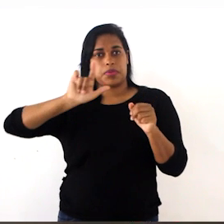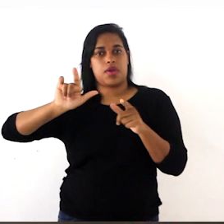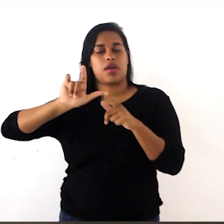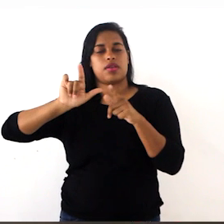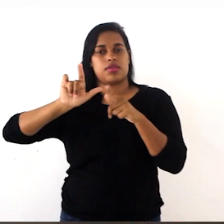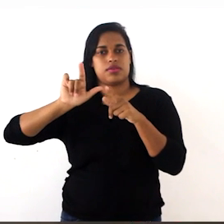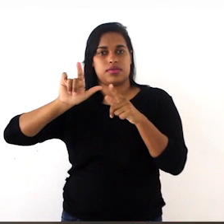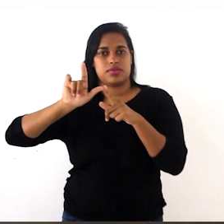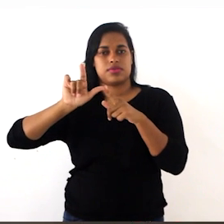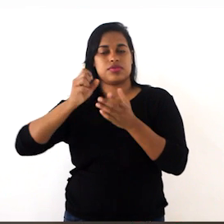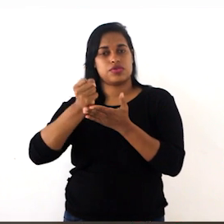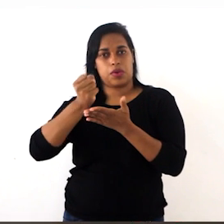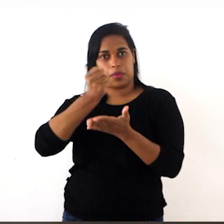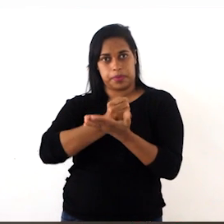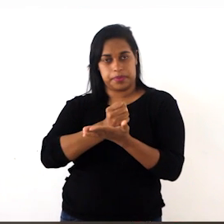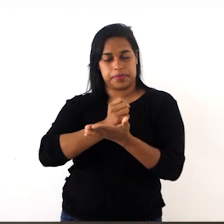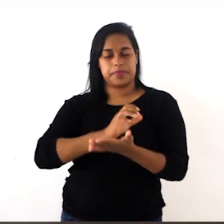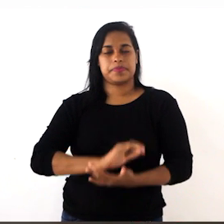Doctype.